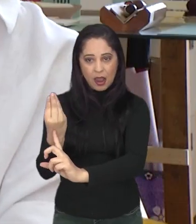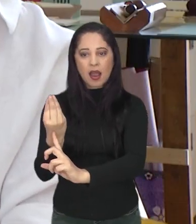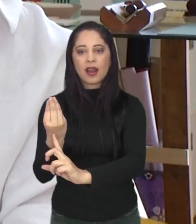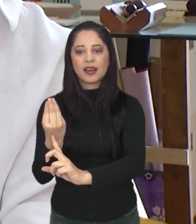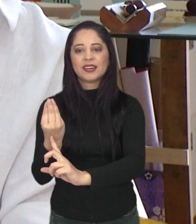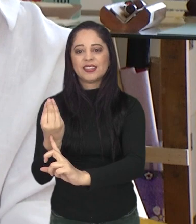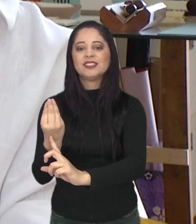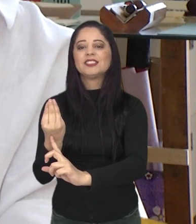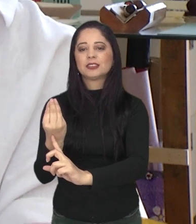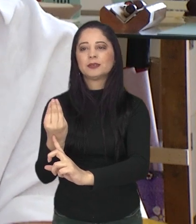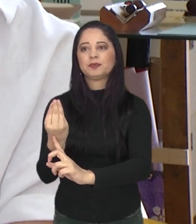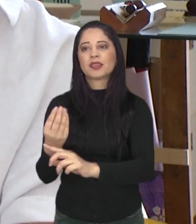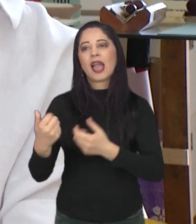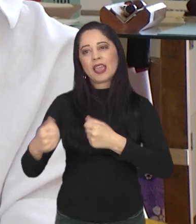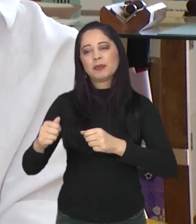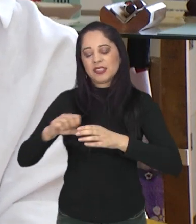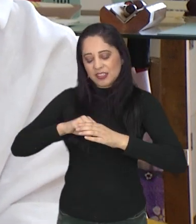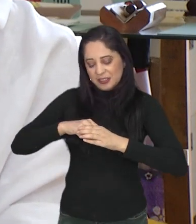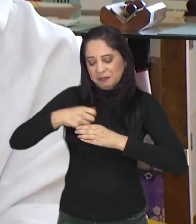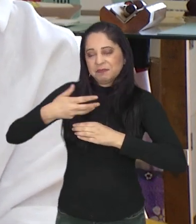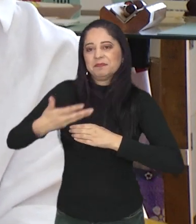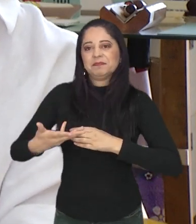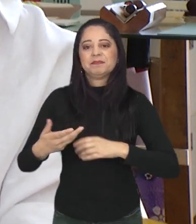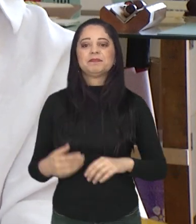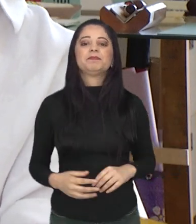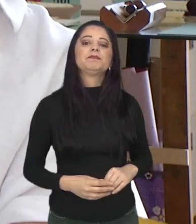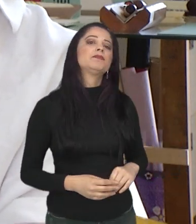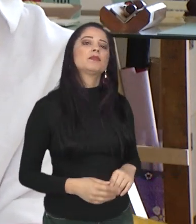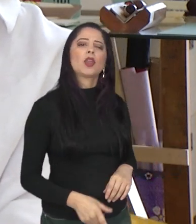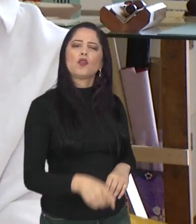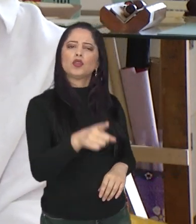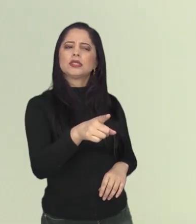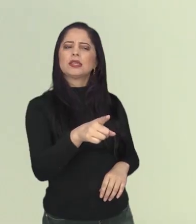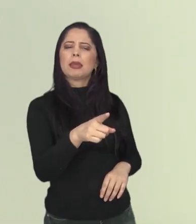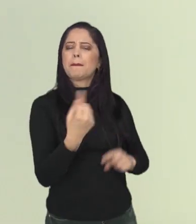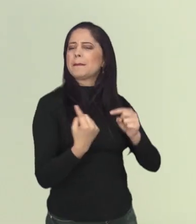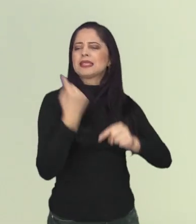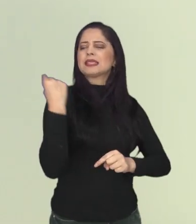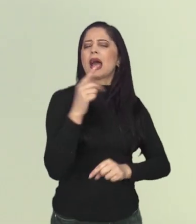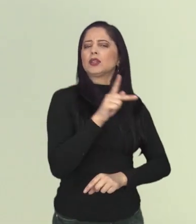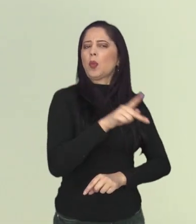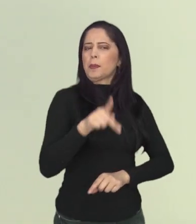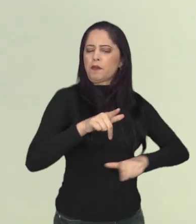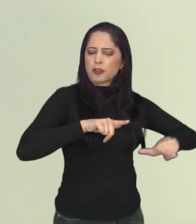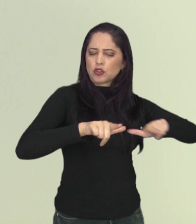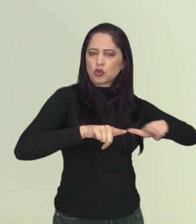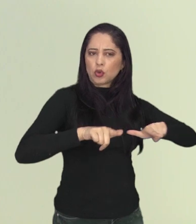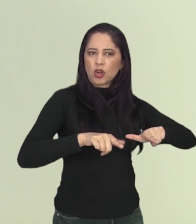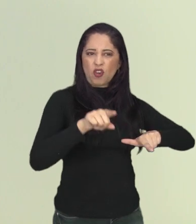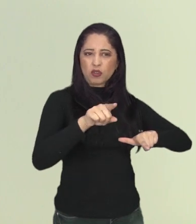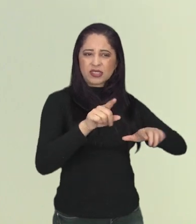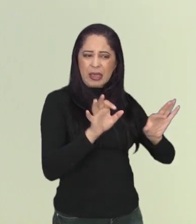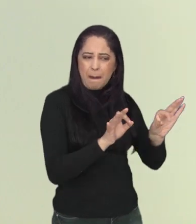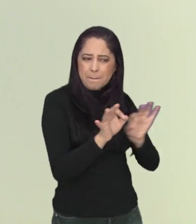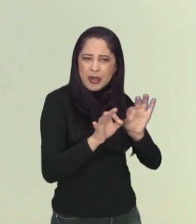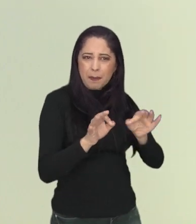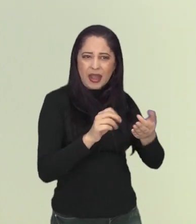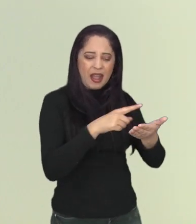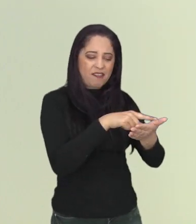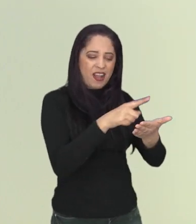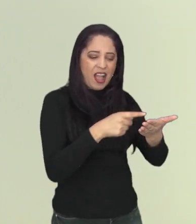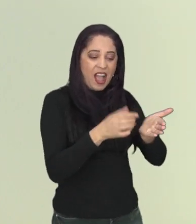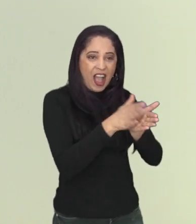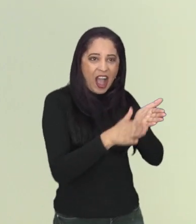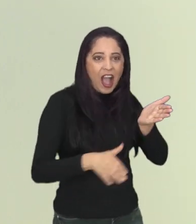né E só precisa se desenvolver você quando na educação você fazia suas agendas